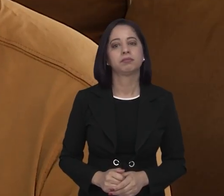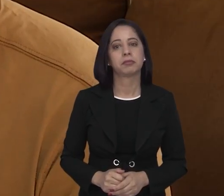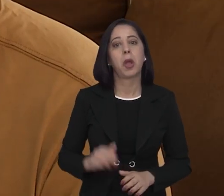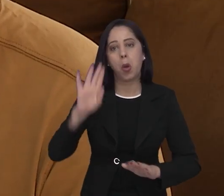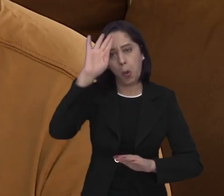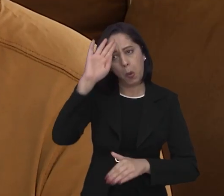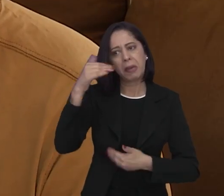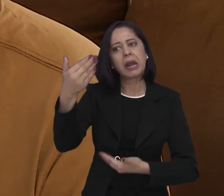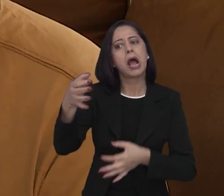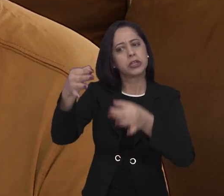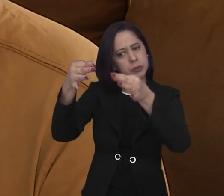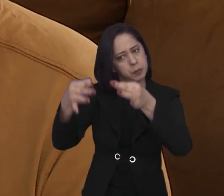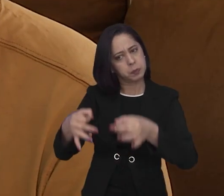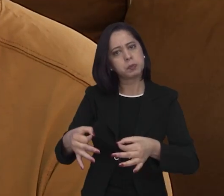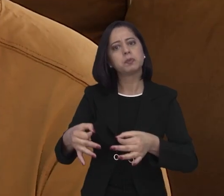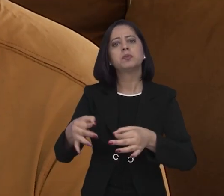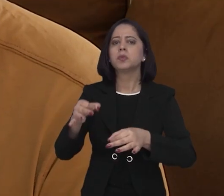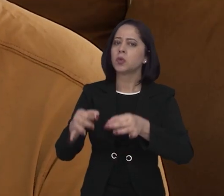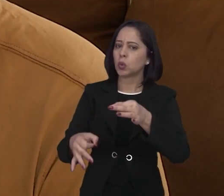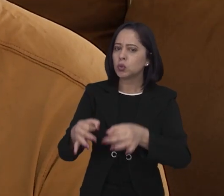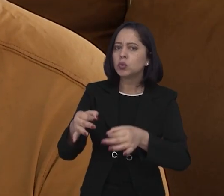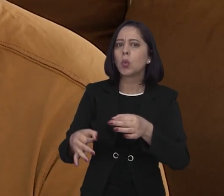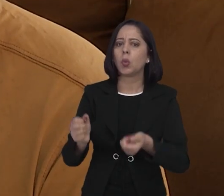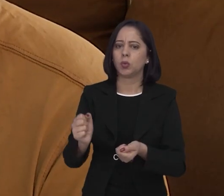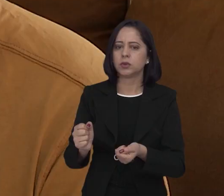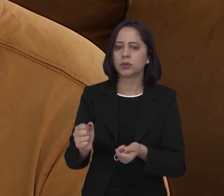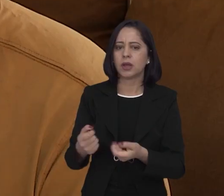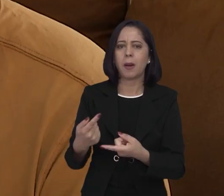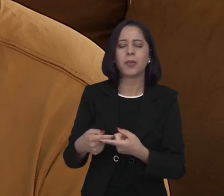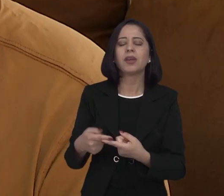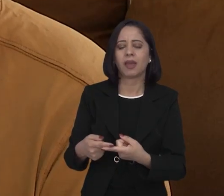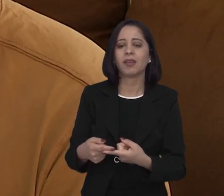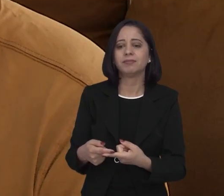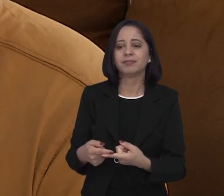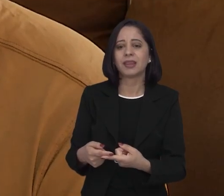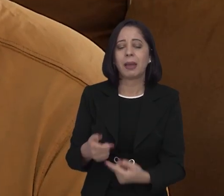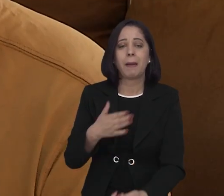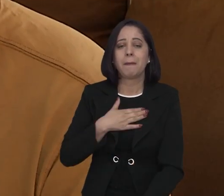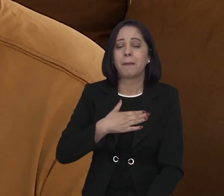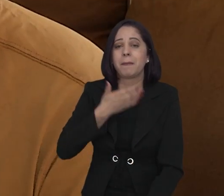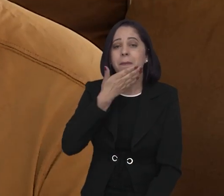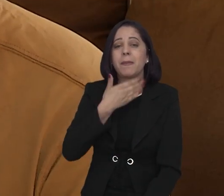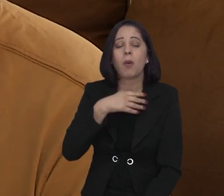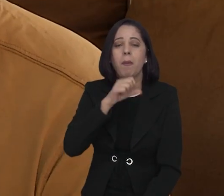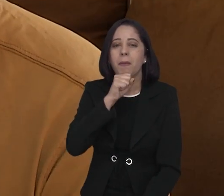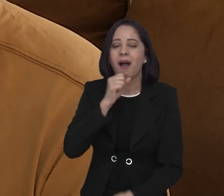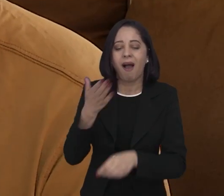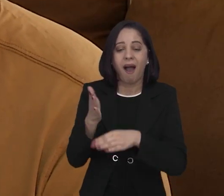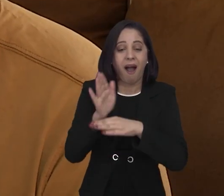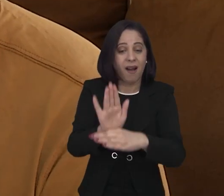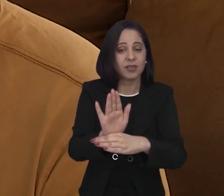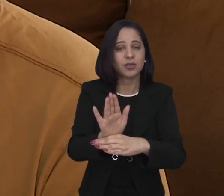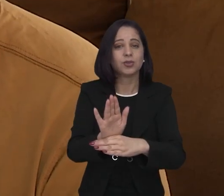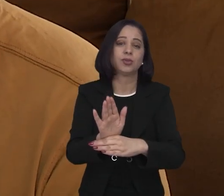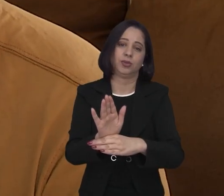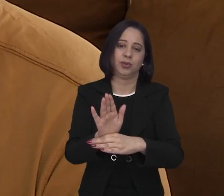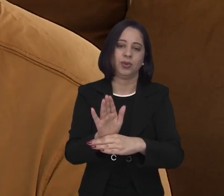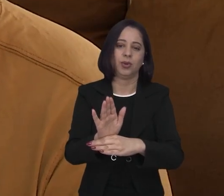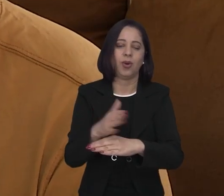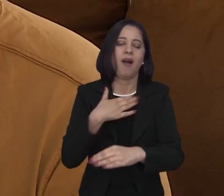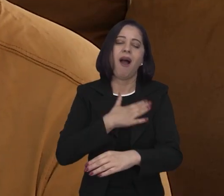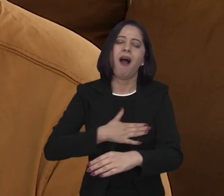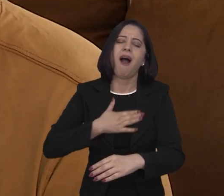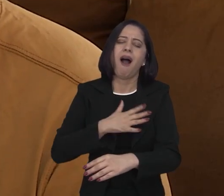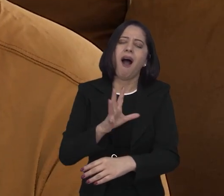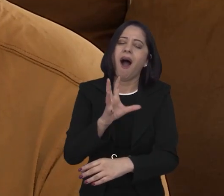que é uma homenagem muito justa, porque é isso, pelo que ele ajudou, pelo que ele colaborou, o